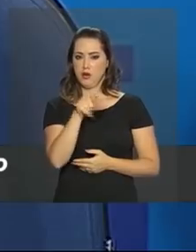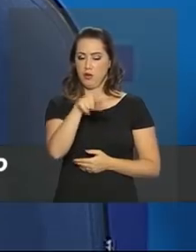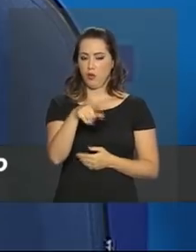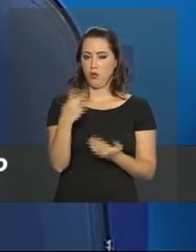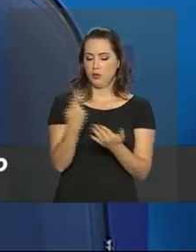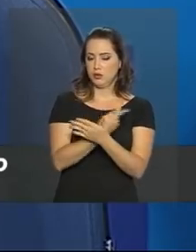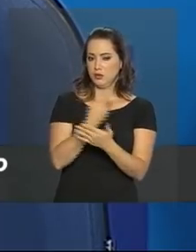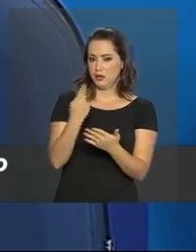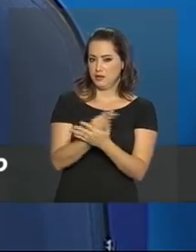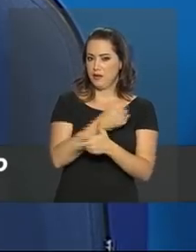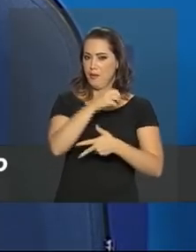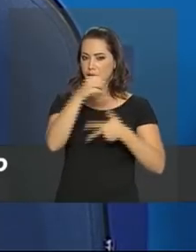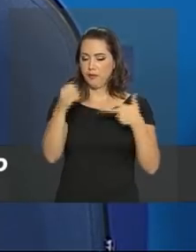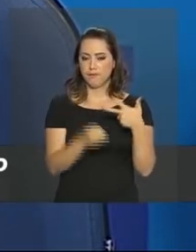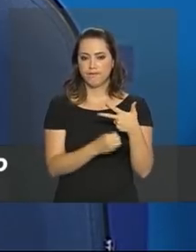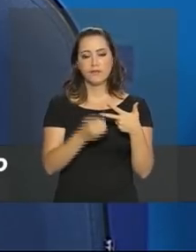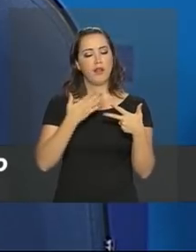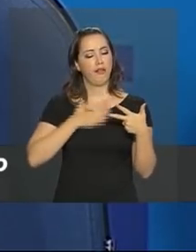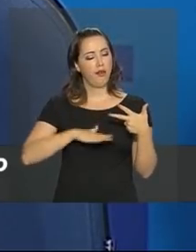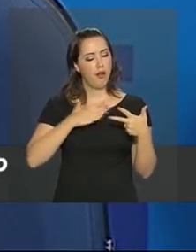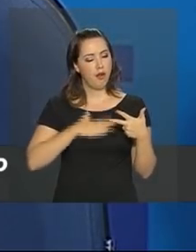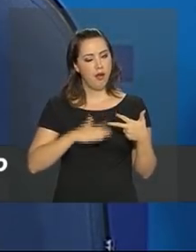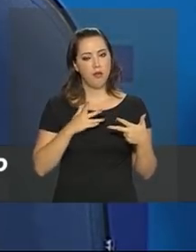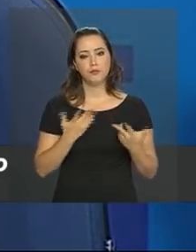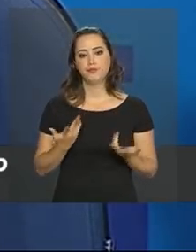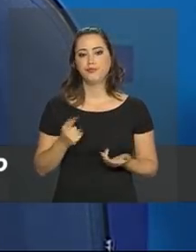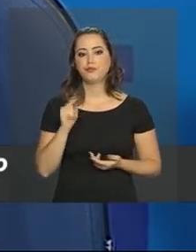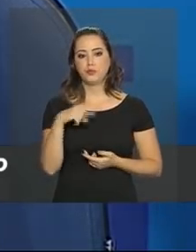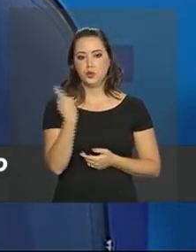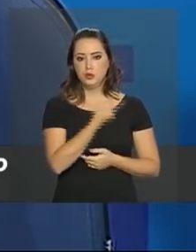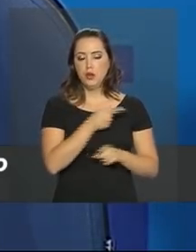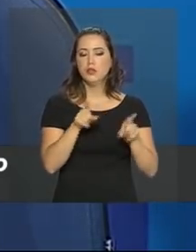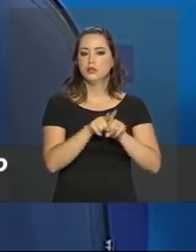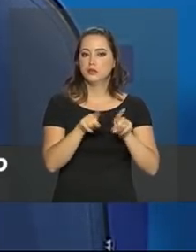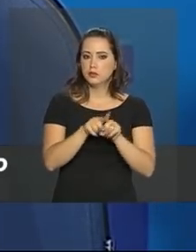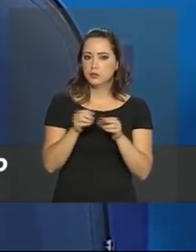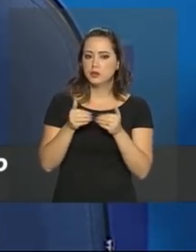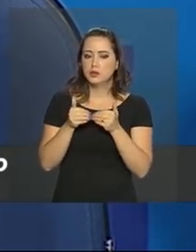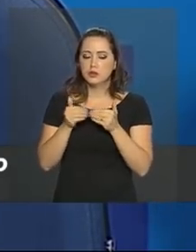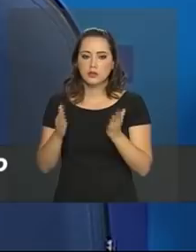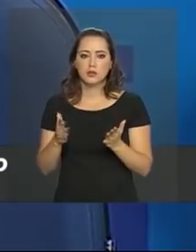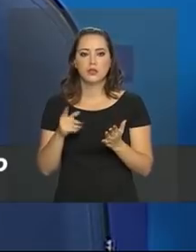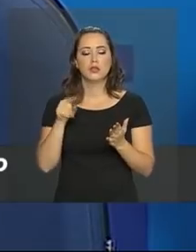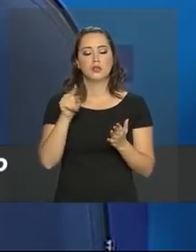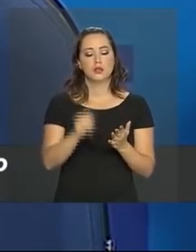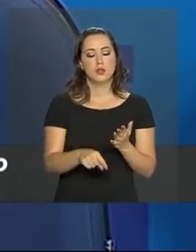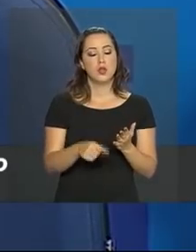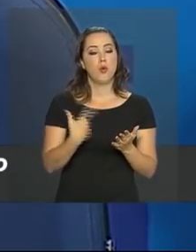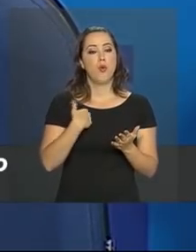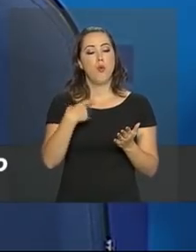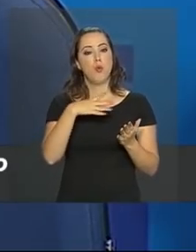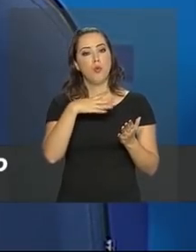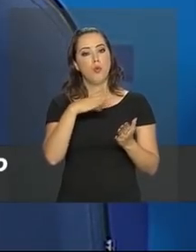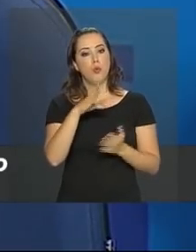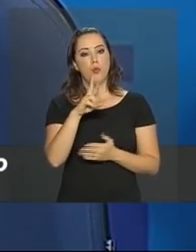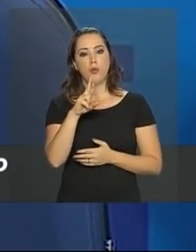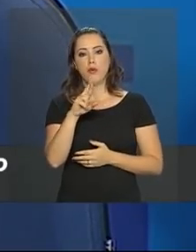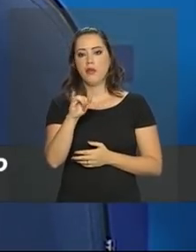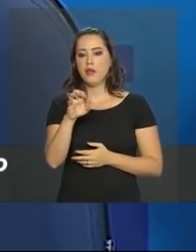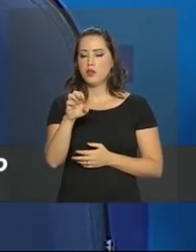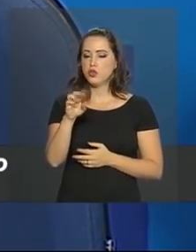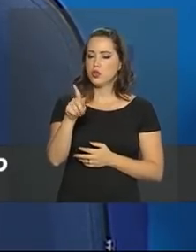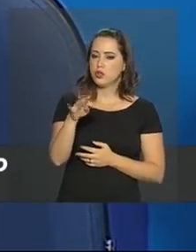exame de maneira tranquila na é nós também estamos abrindo um registro de ocorrências pra na